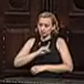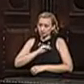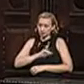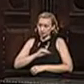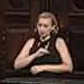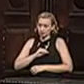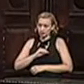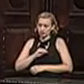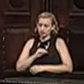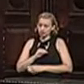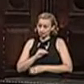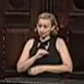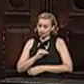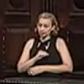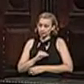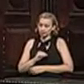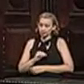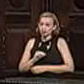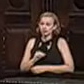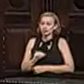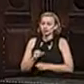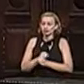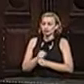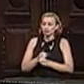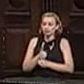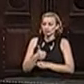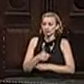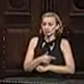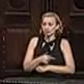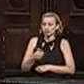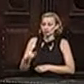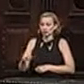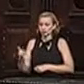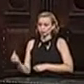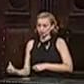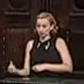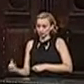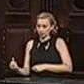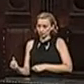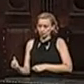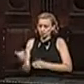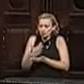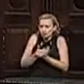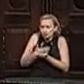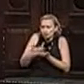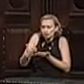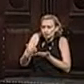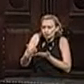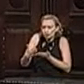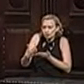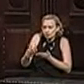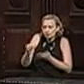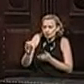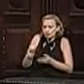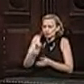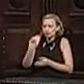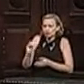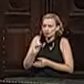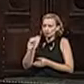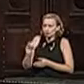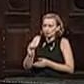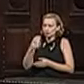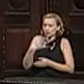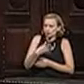foi encerrado antecipadamente. Foi encerrado no início desse mês de outubro, com 4 ou